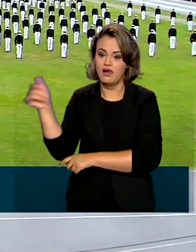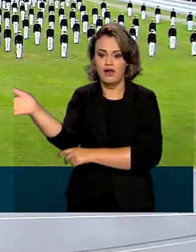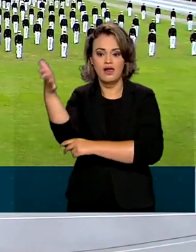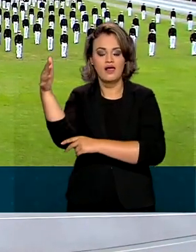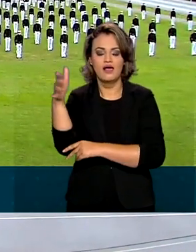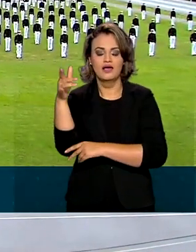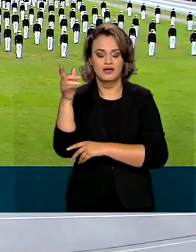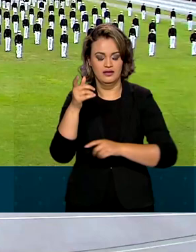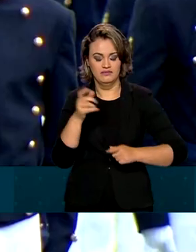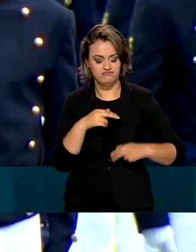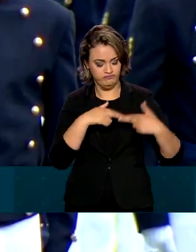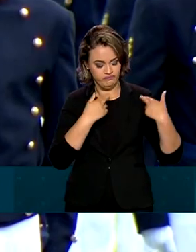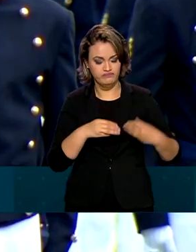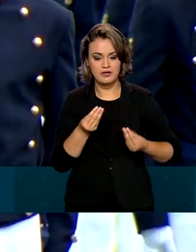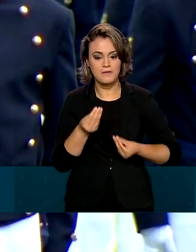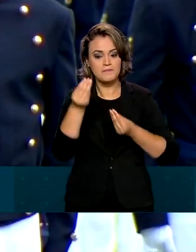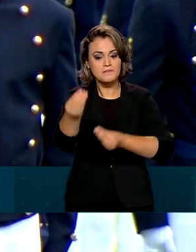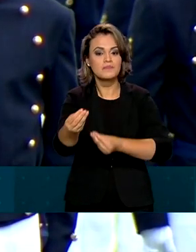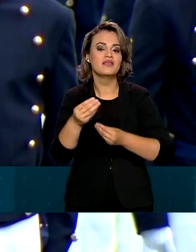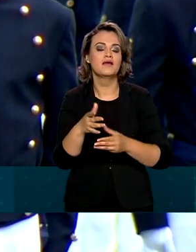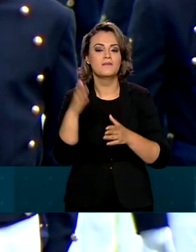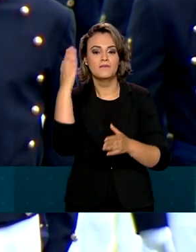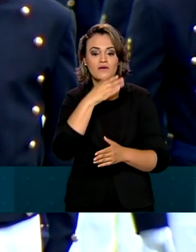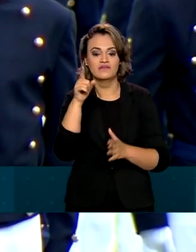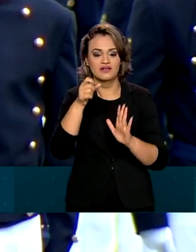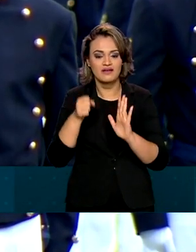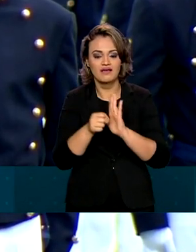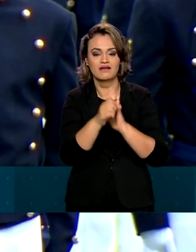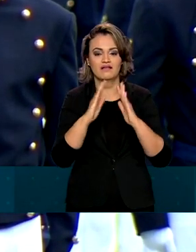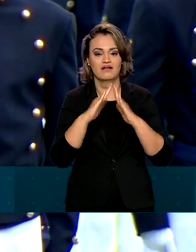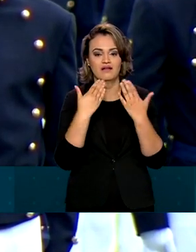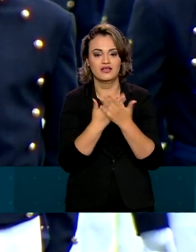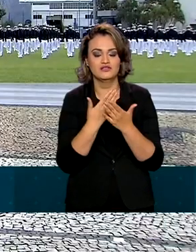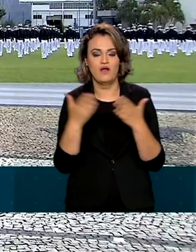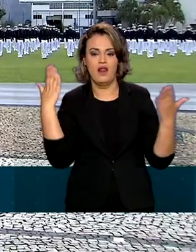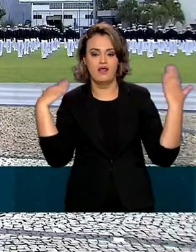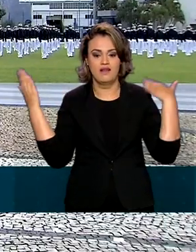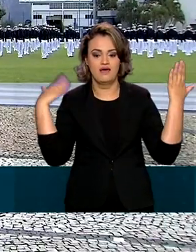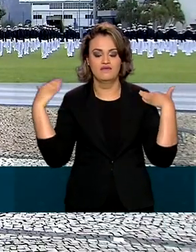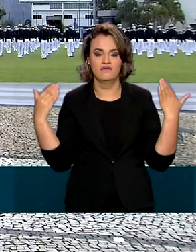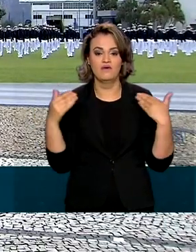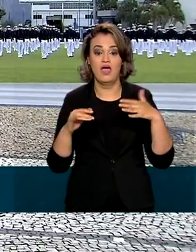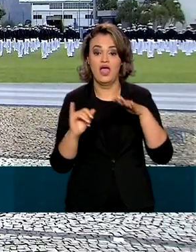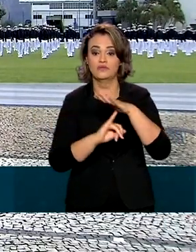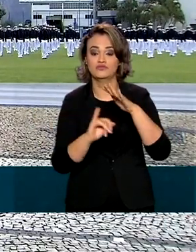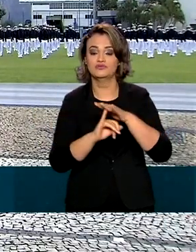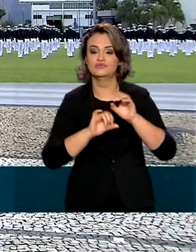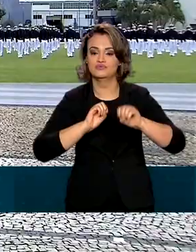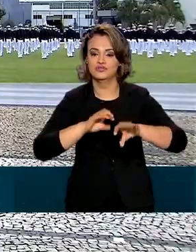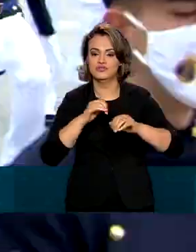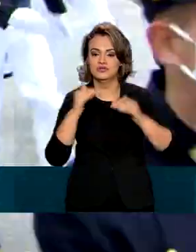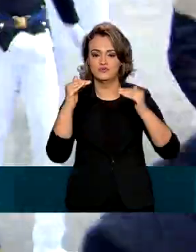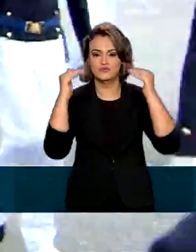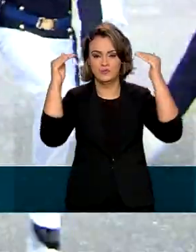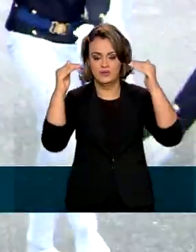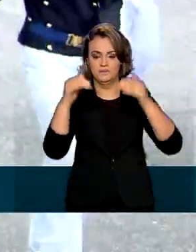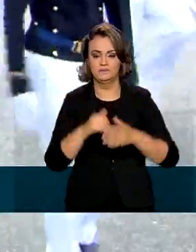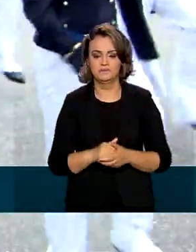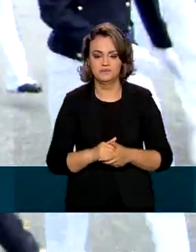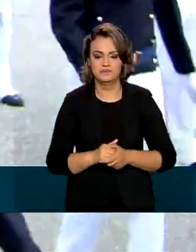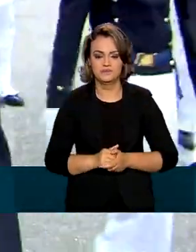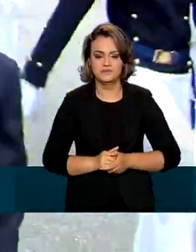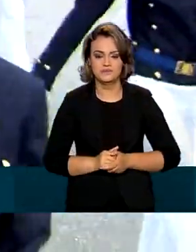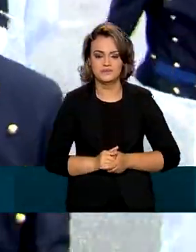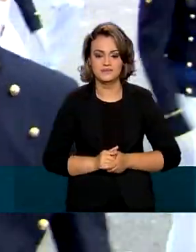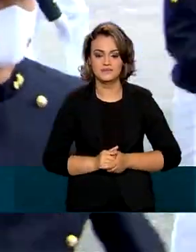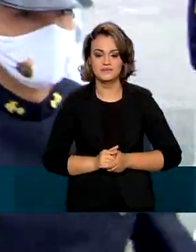entrega de espadins marca a entrada dos alunos na Escola Naval instituição de ensino superior da Marinha